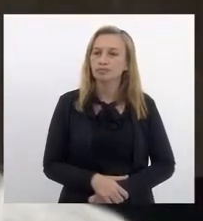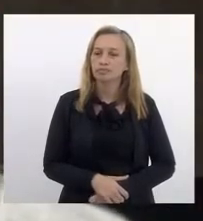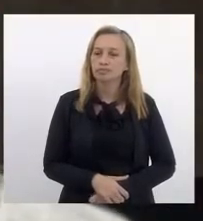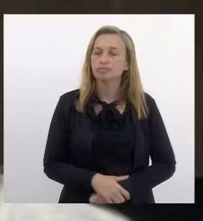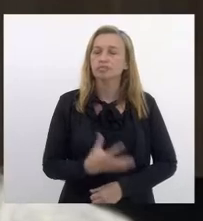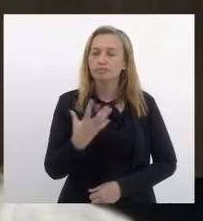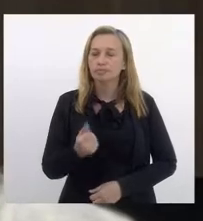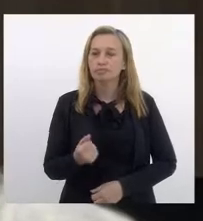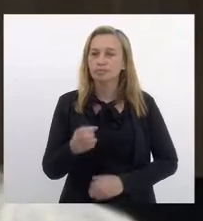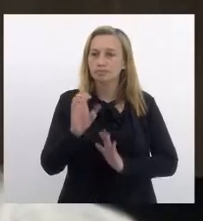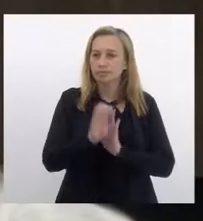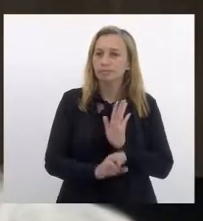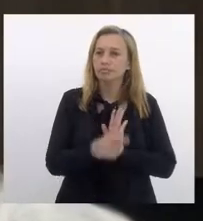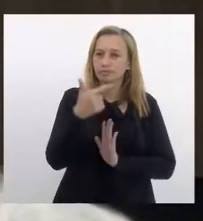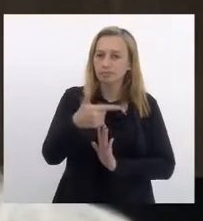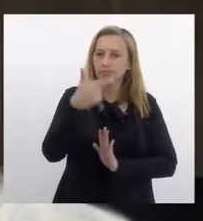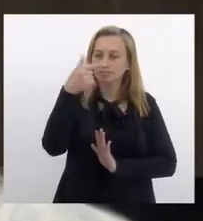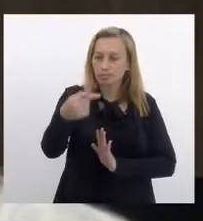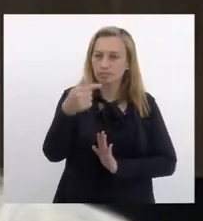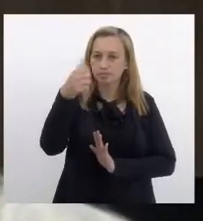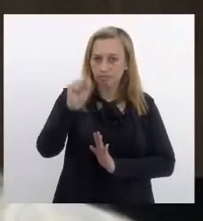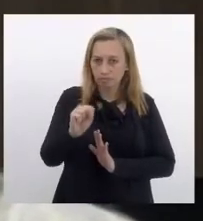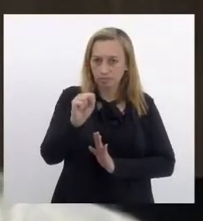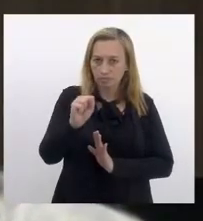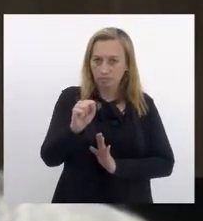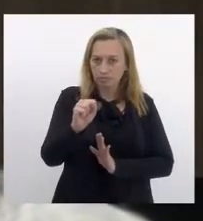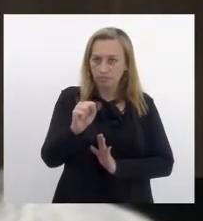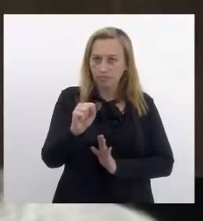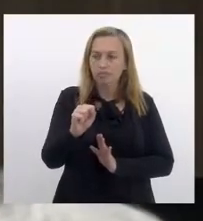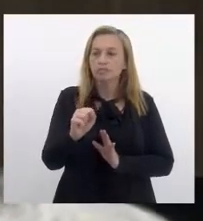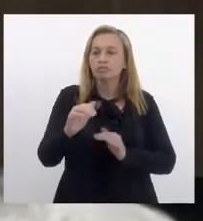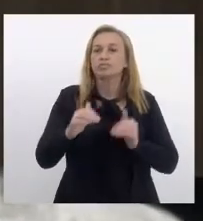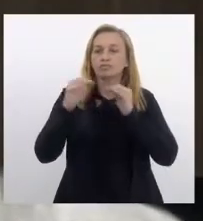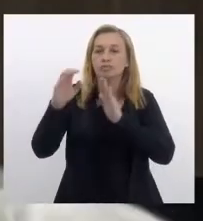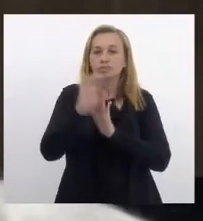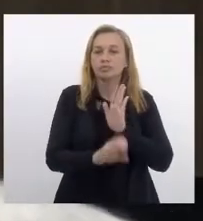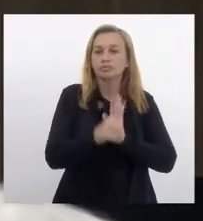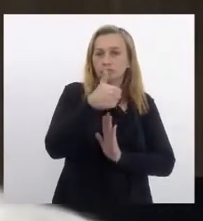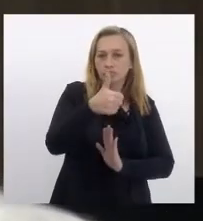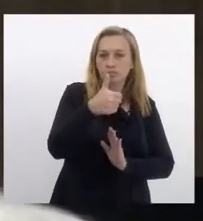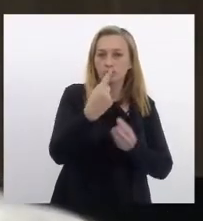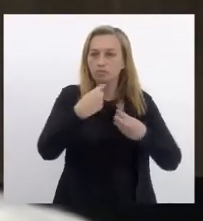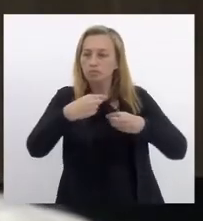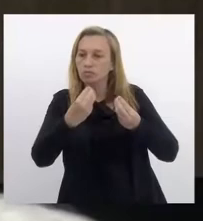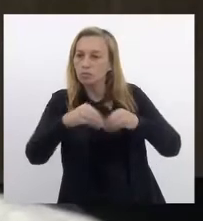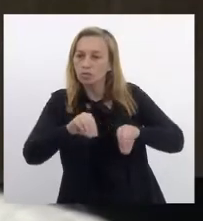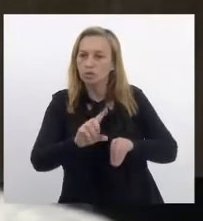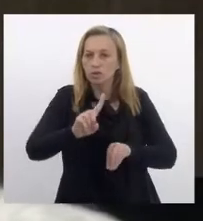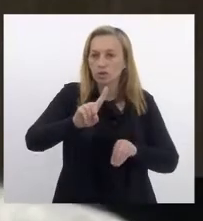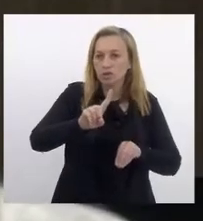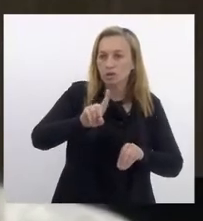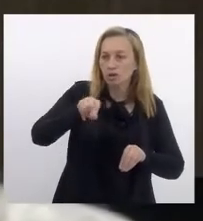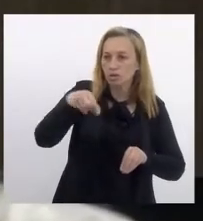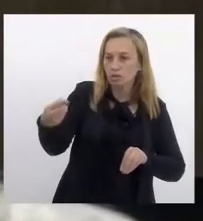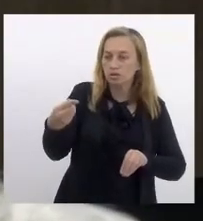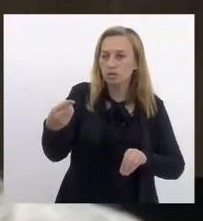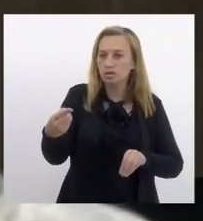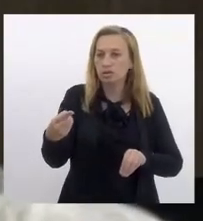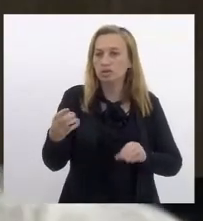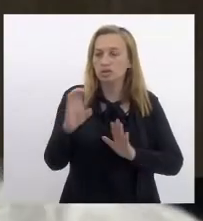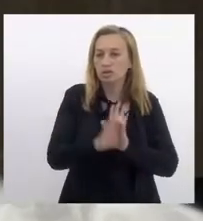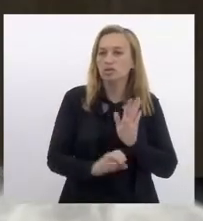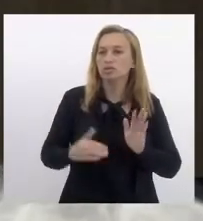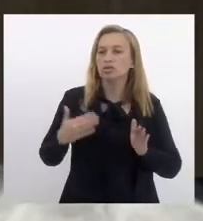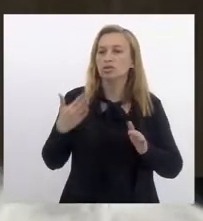É favorável às emendas 2, 7 e 8. Favorável com subemenda à emenda 1. Contrário às demais emendas. Concluindo